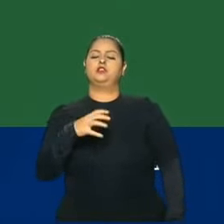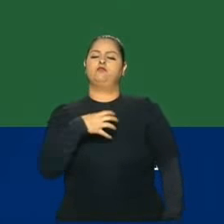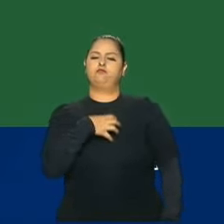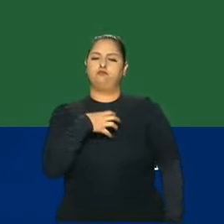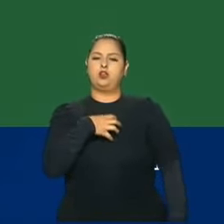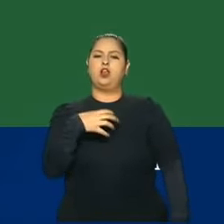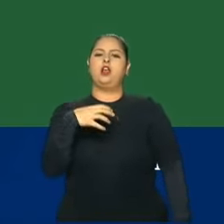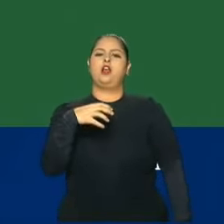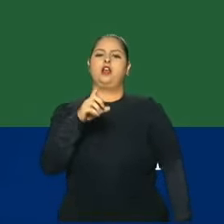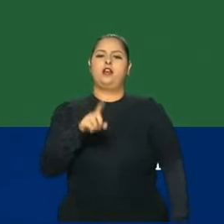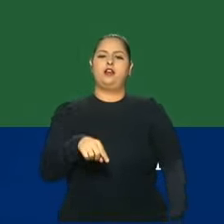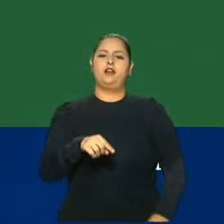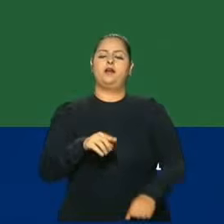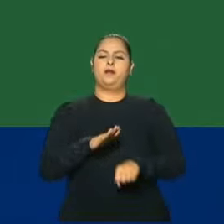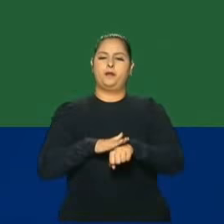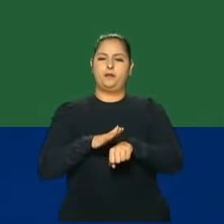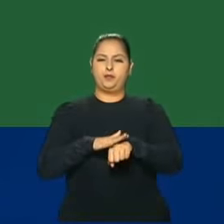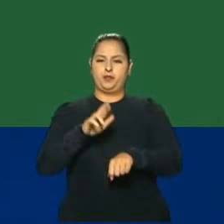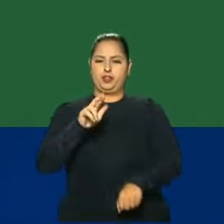Filogônio.